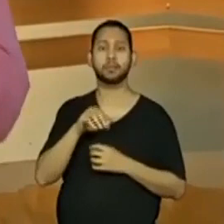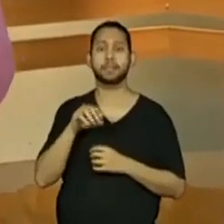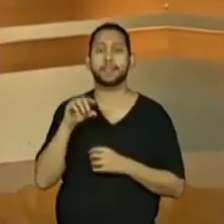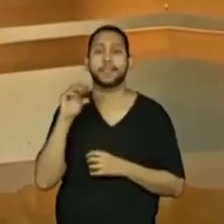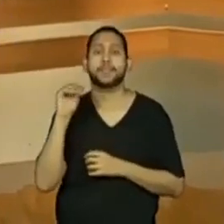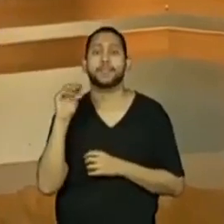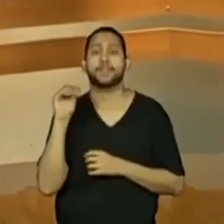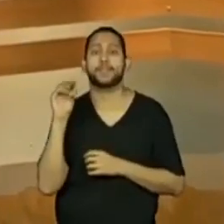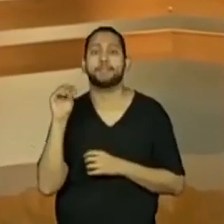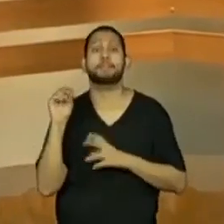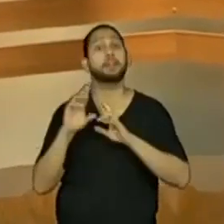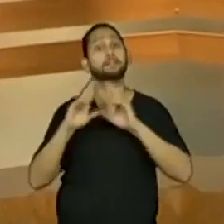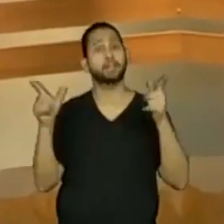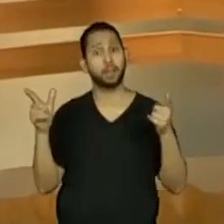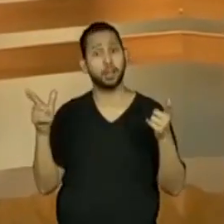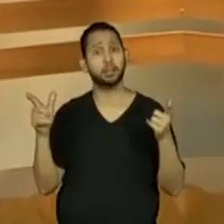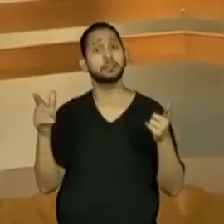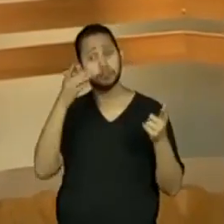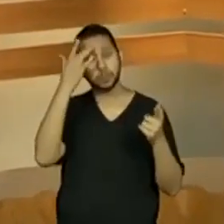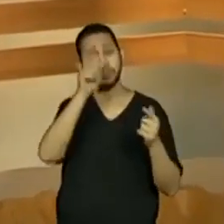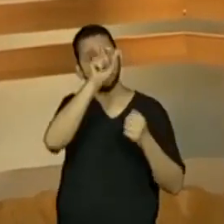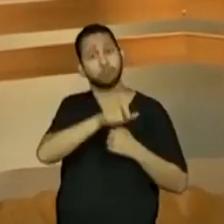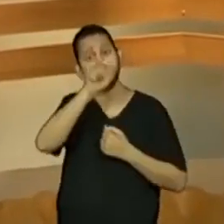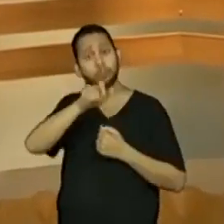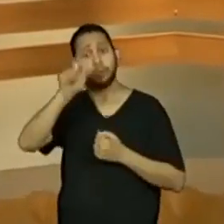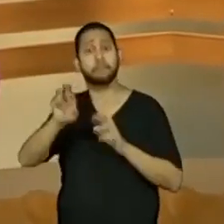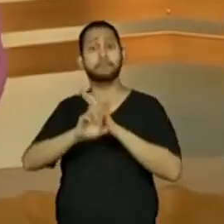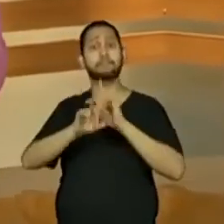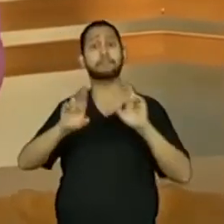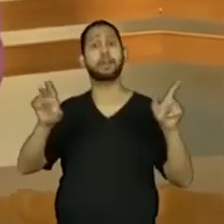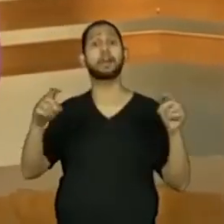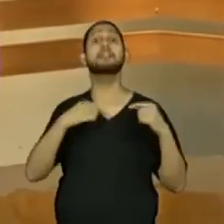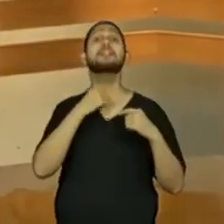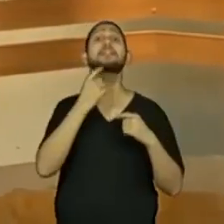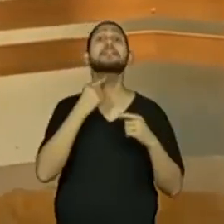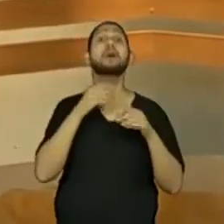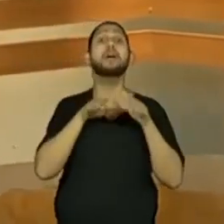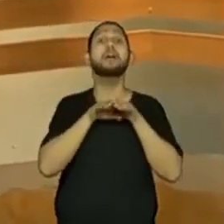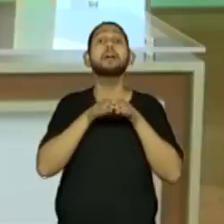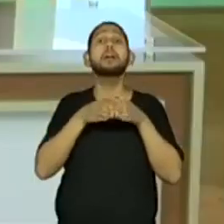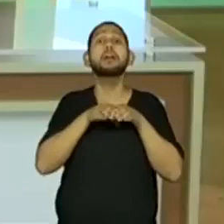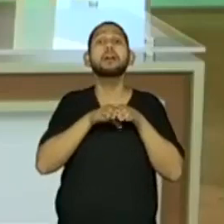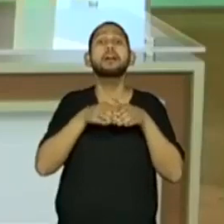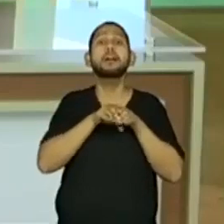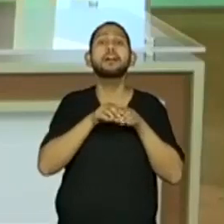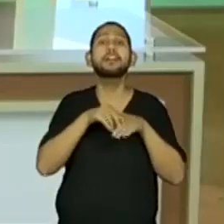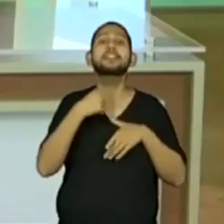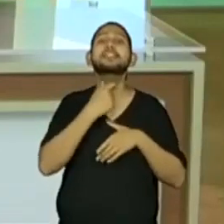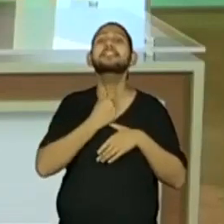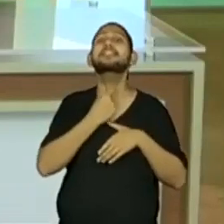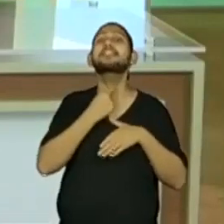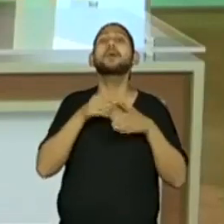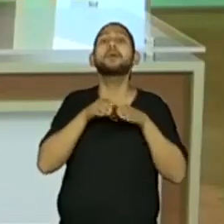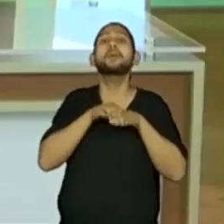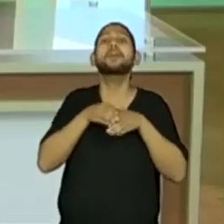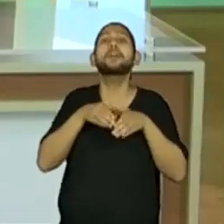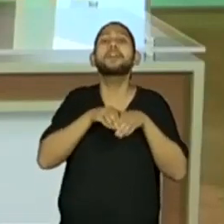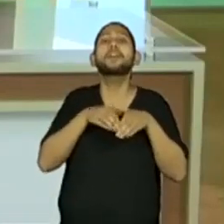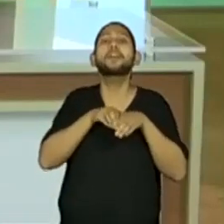e, consequentemente, diferenças nas nossas cordas vocais, que é de onde vem o